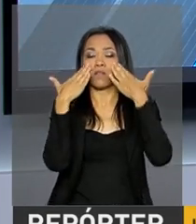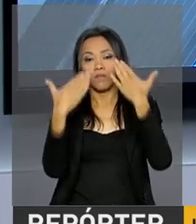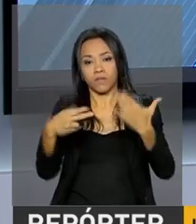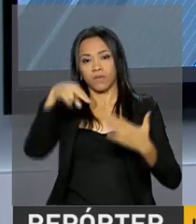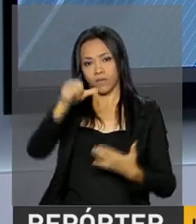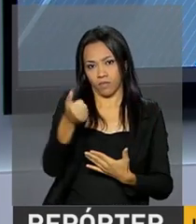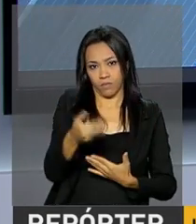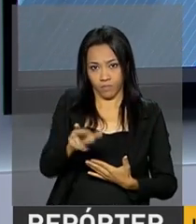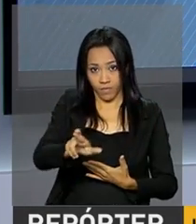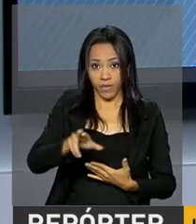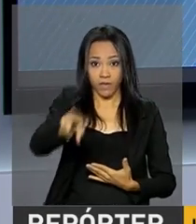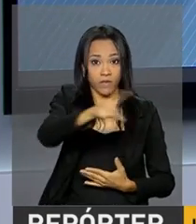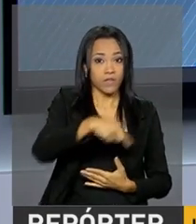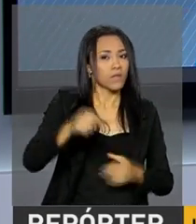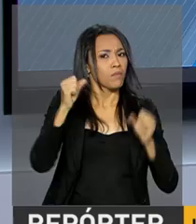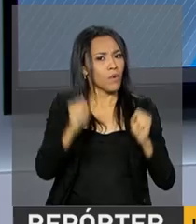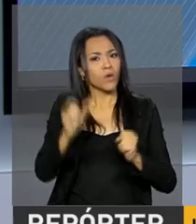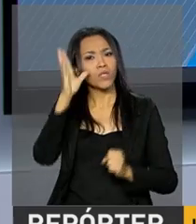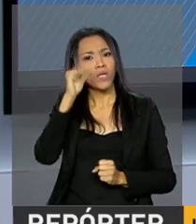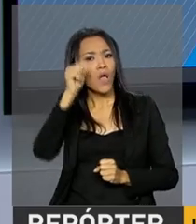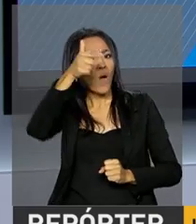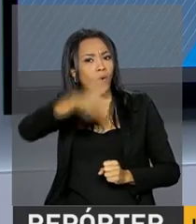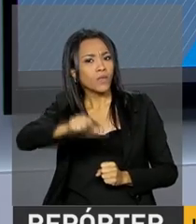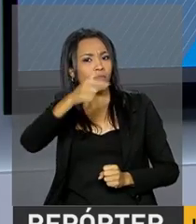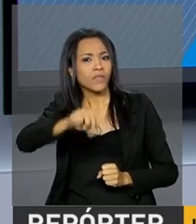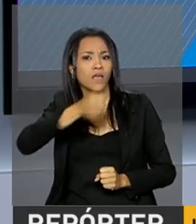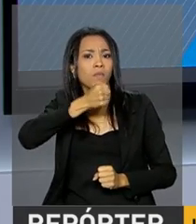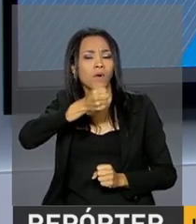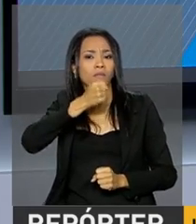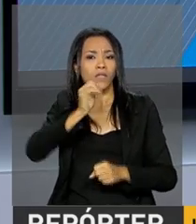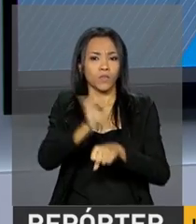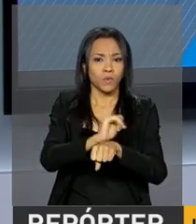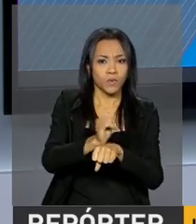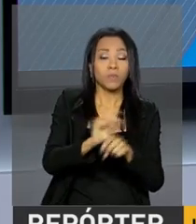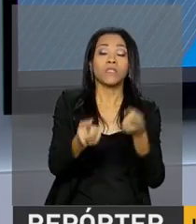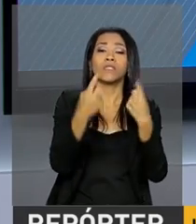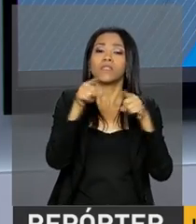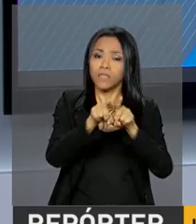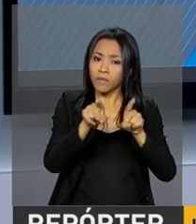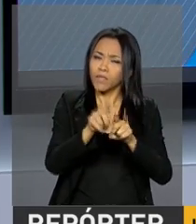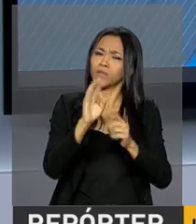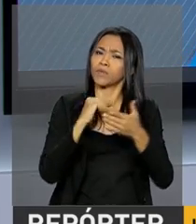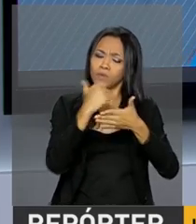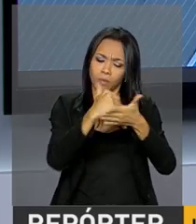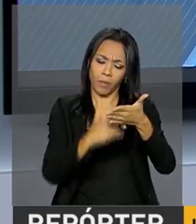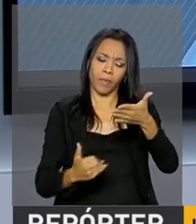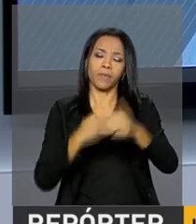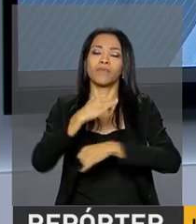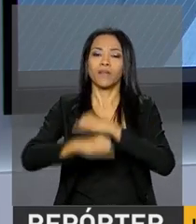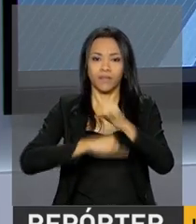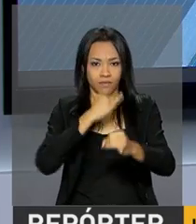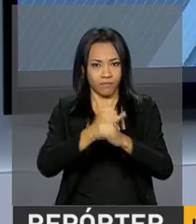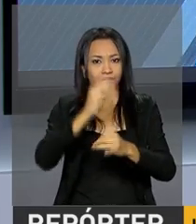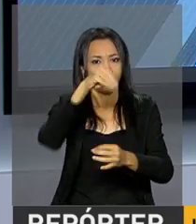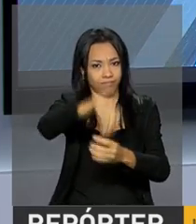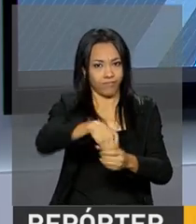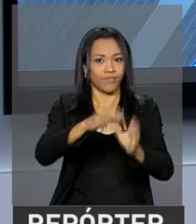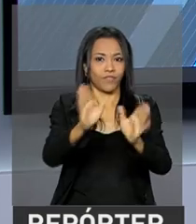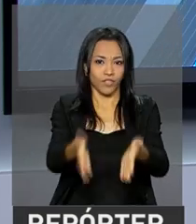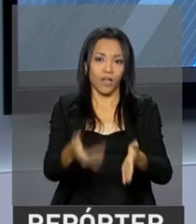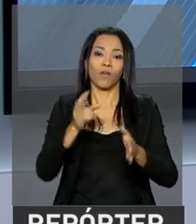report ibr você pode rever as nossas reportagens no youtube e toda a nossa programação também está na internet